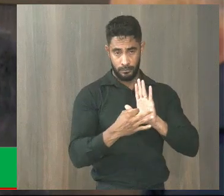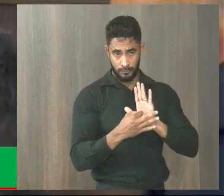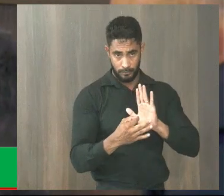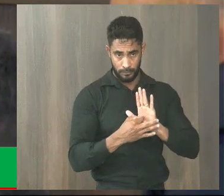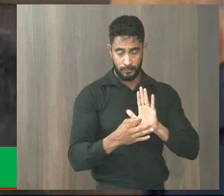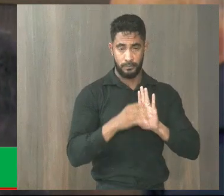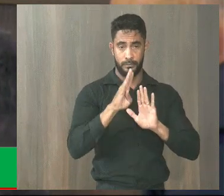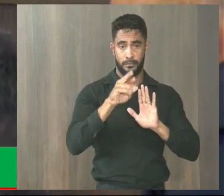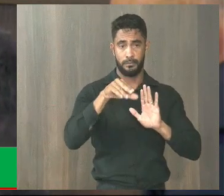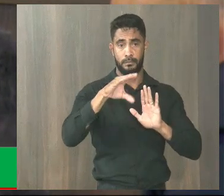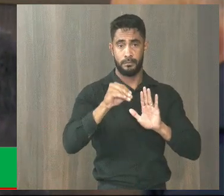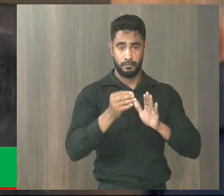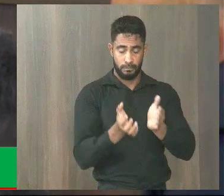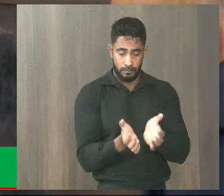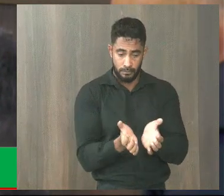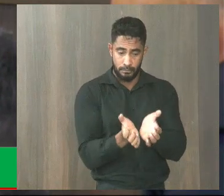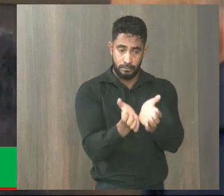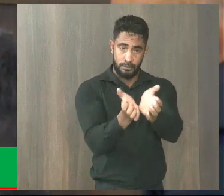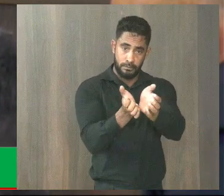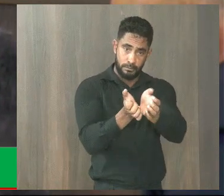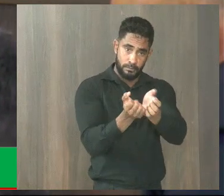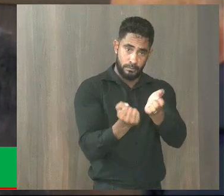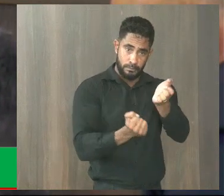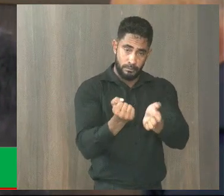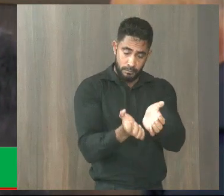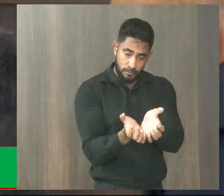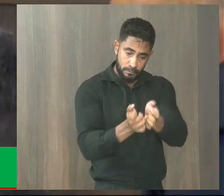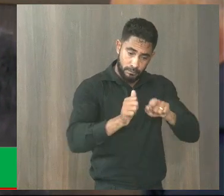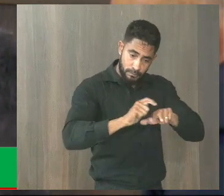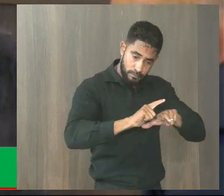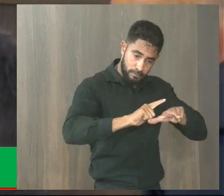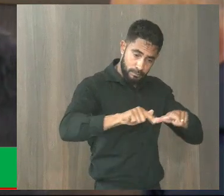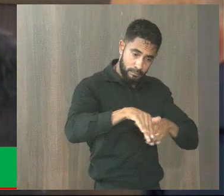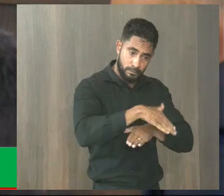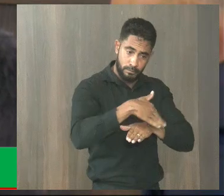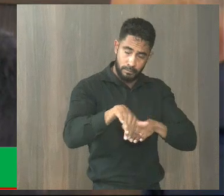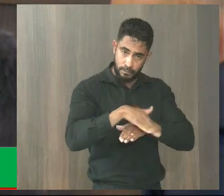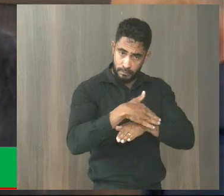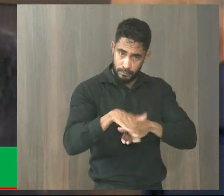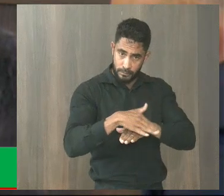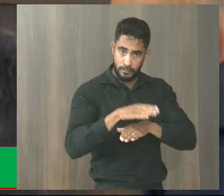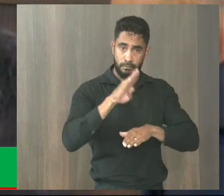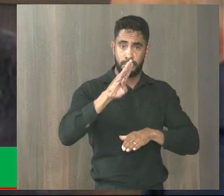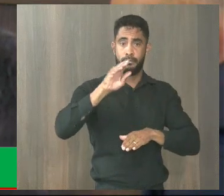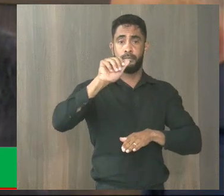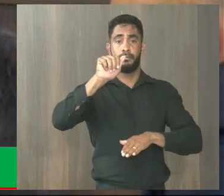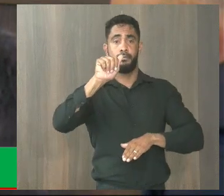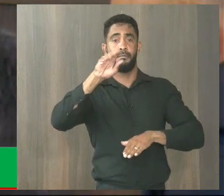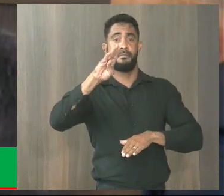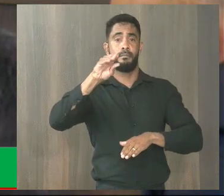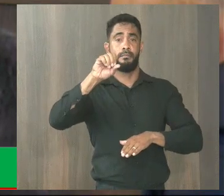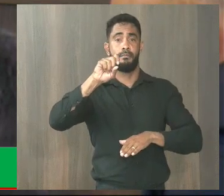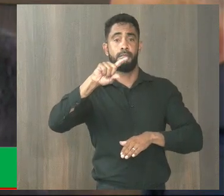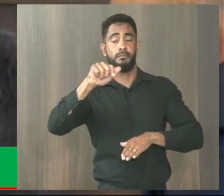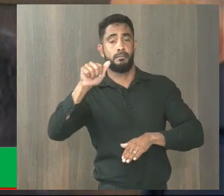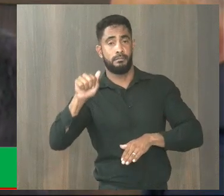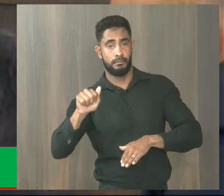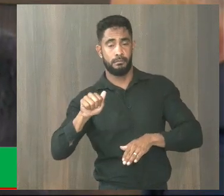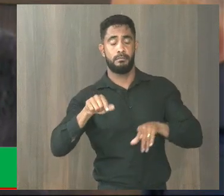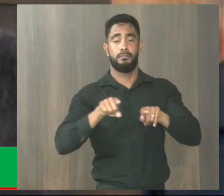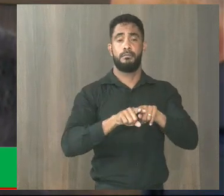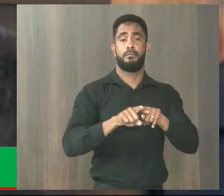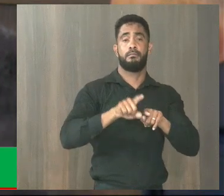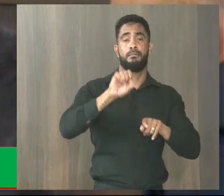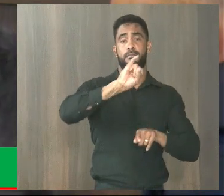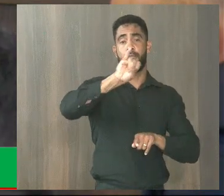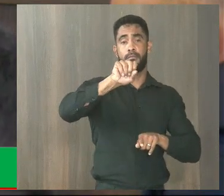Sugere patrulhamento na rua José Benedito Nunes, bairro Barbosa. Rua Marcelino Nunes da Silva, bairro Jardim